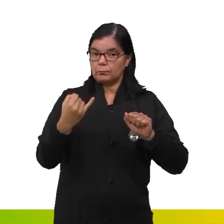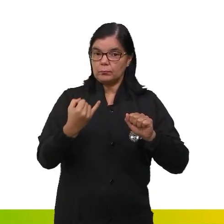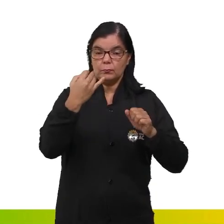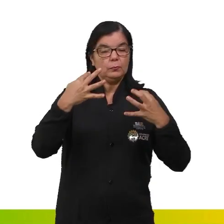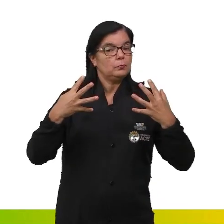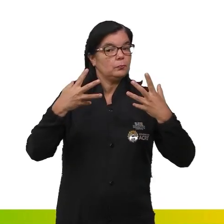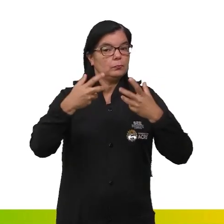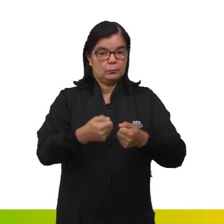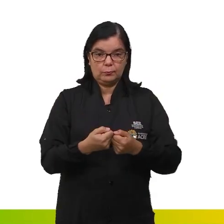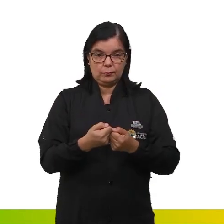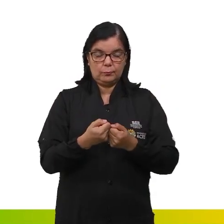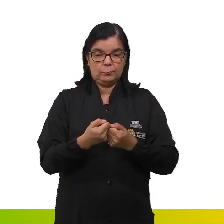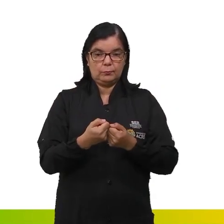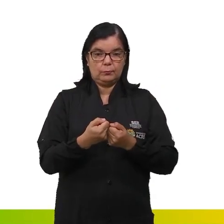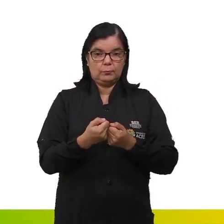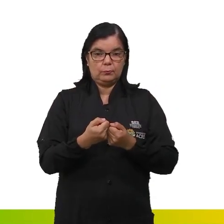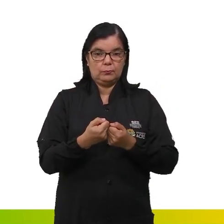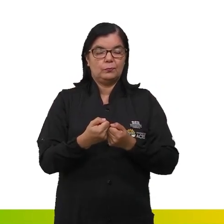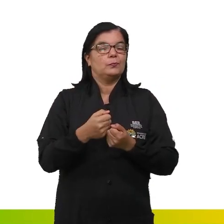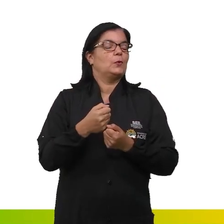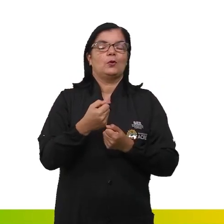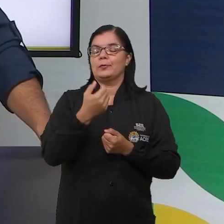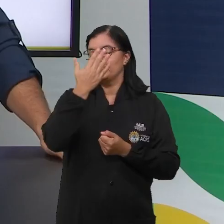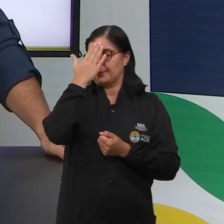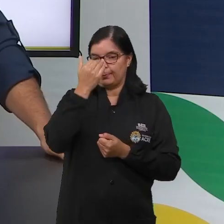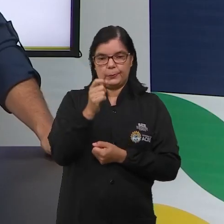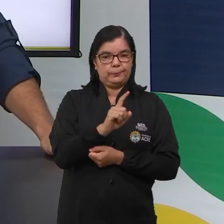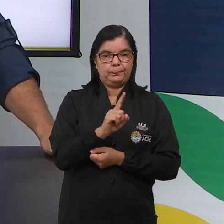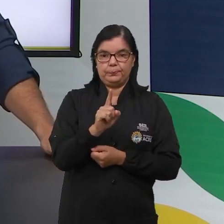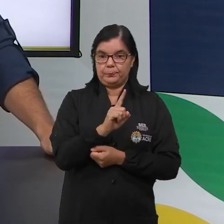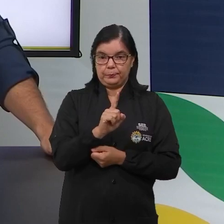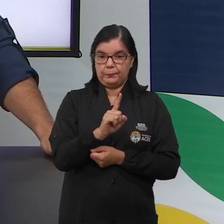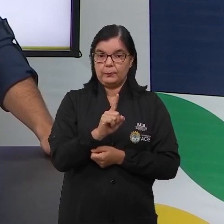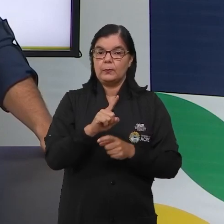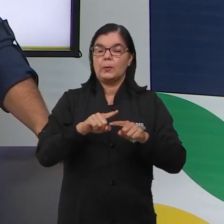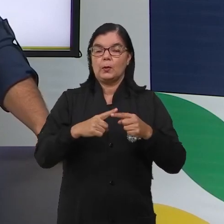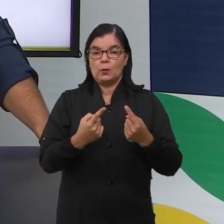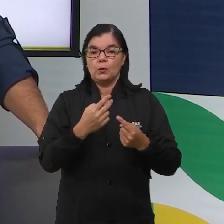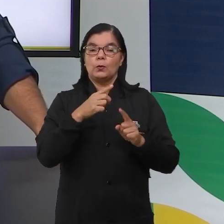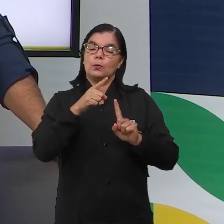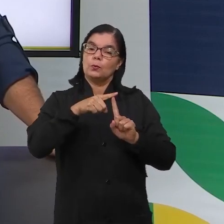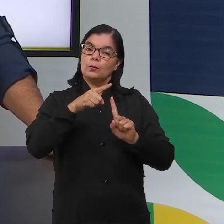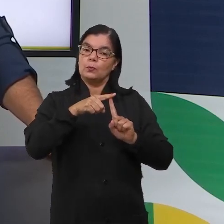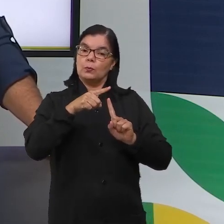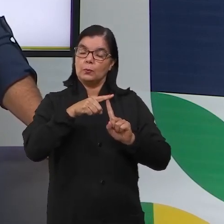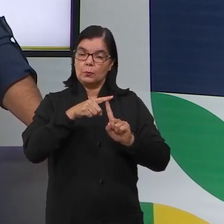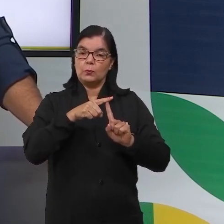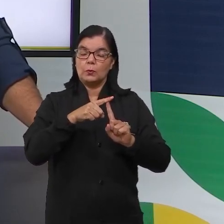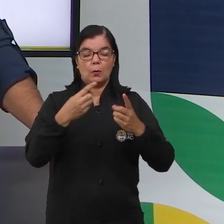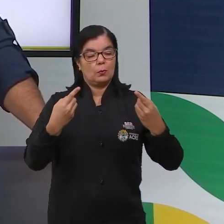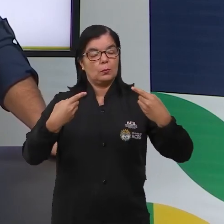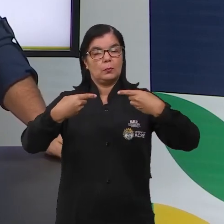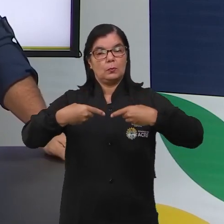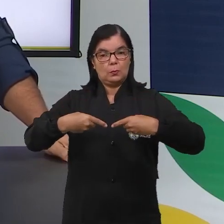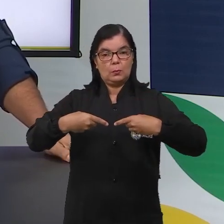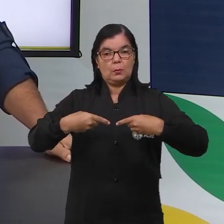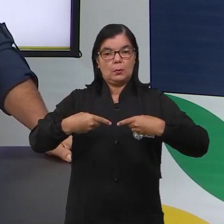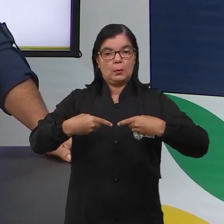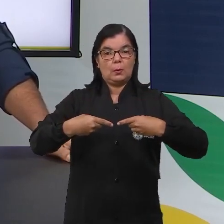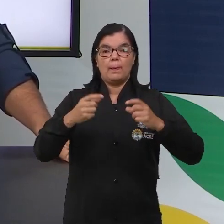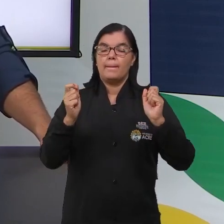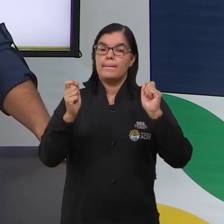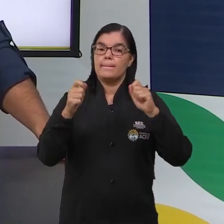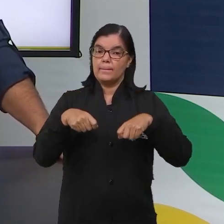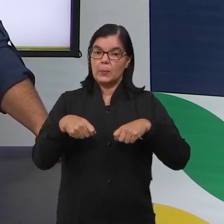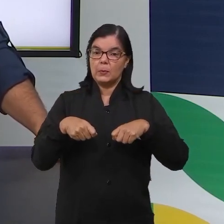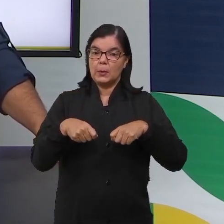de todas. Já sabemos que não. A depender do tipo de competição, ela pode